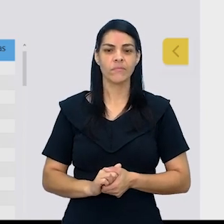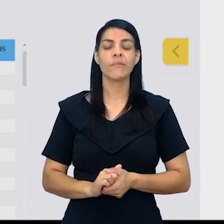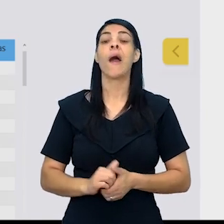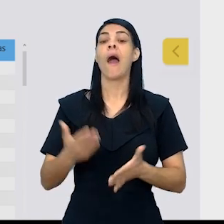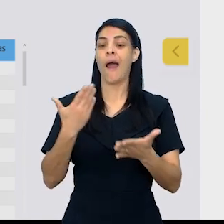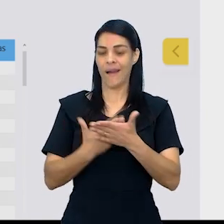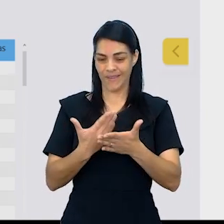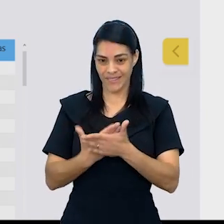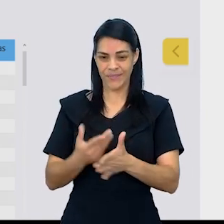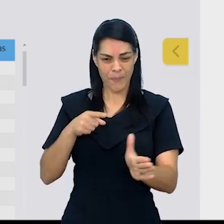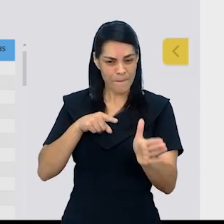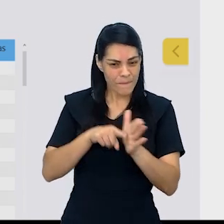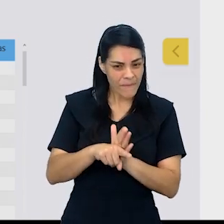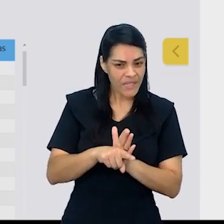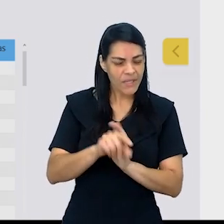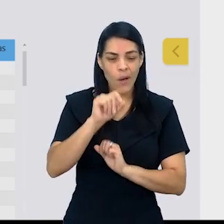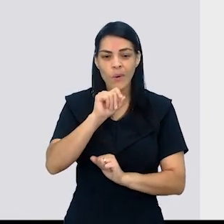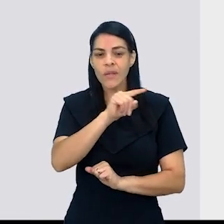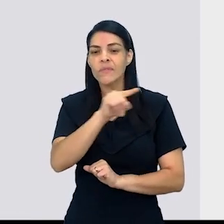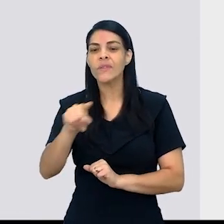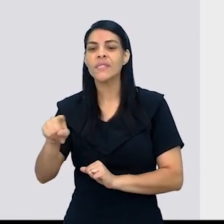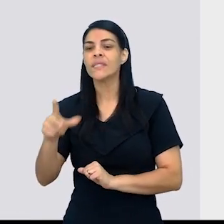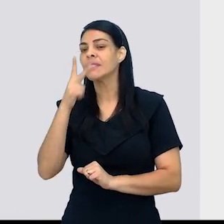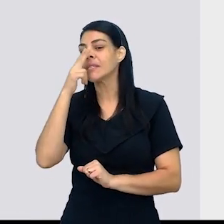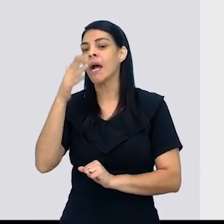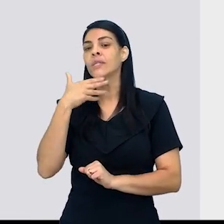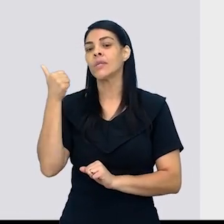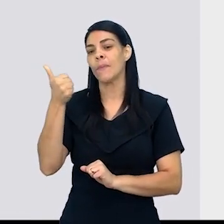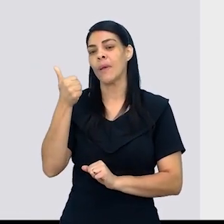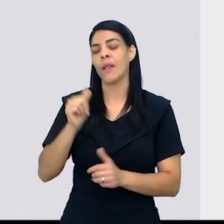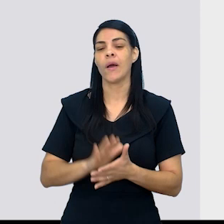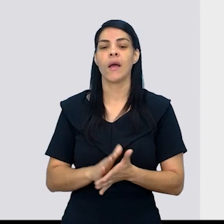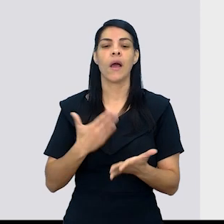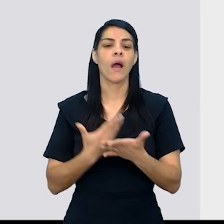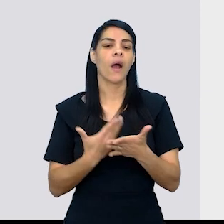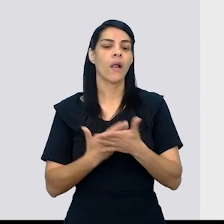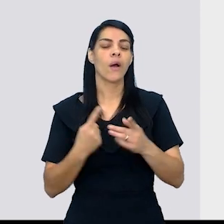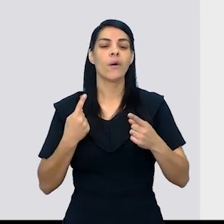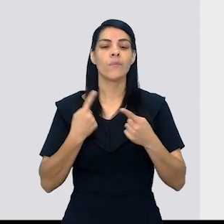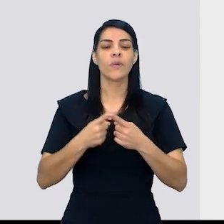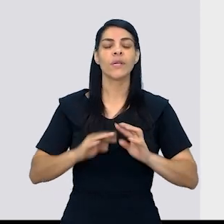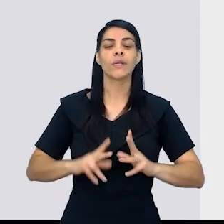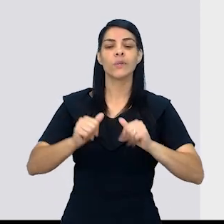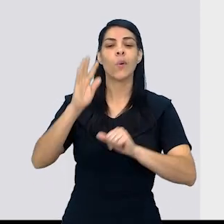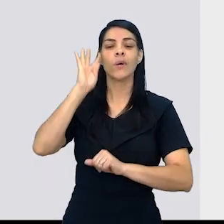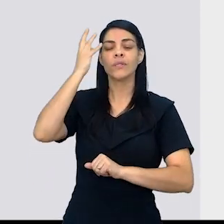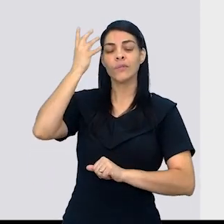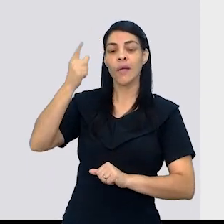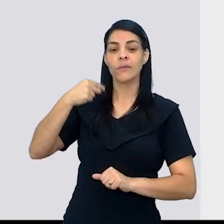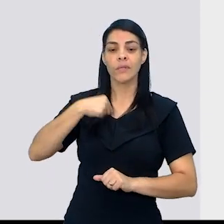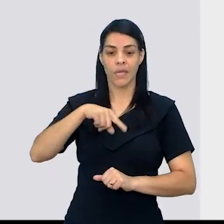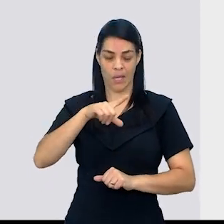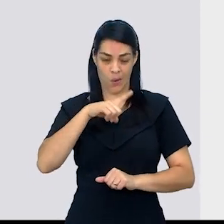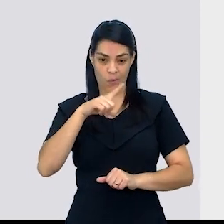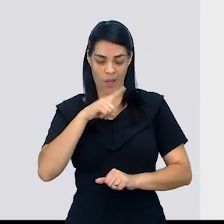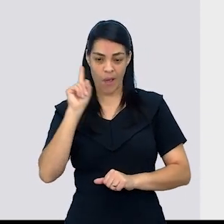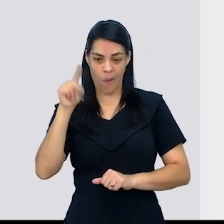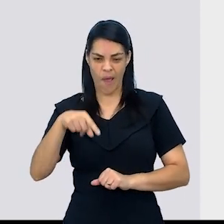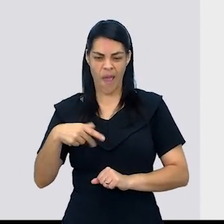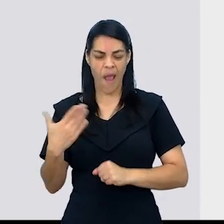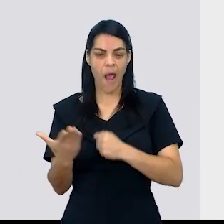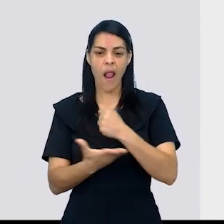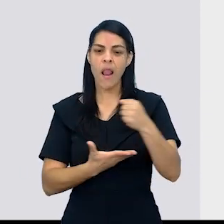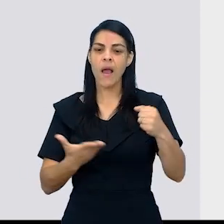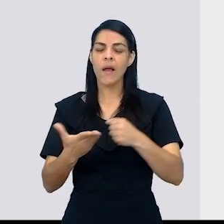isso vamos perguntar aqui o que que eles preferem vamos para as aulas todos os resultados que eu tenho aqui não é de nível